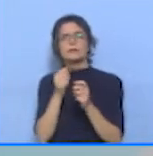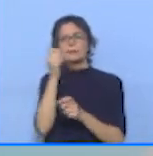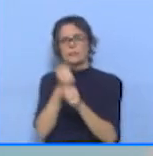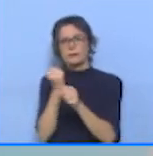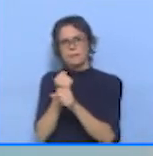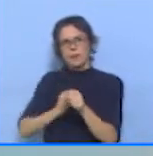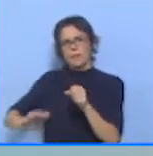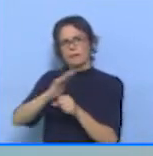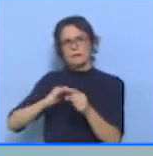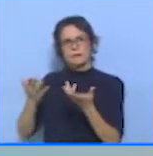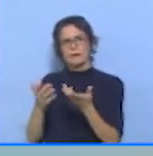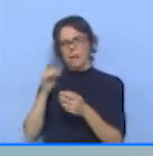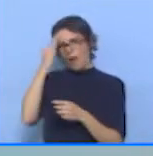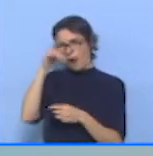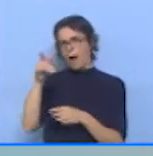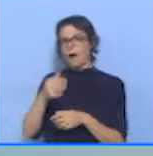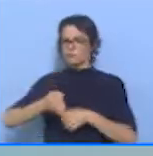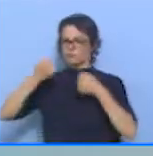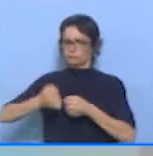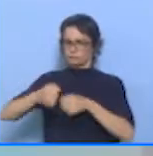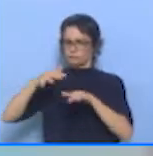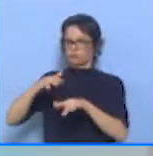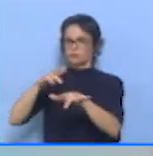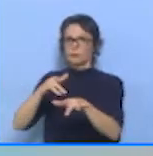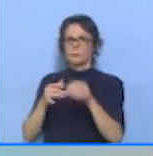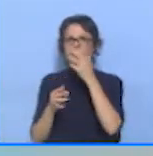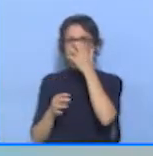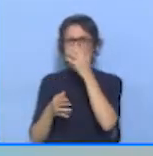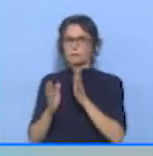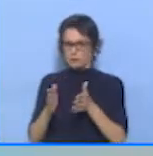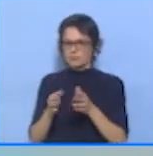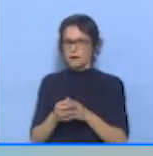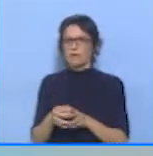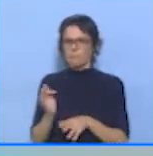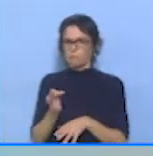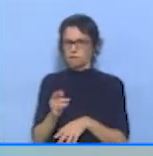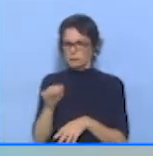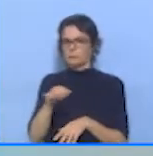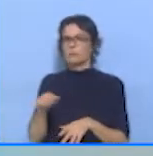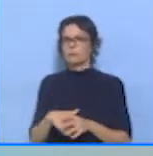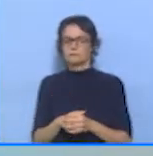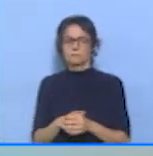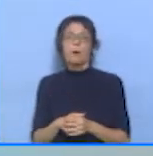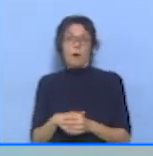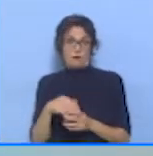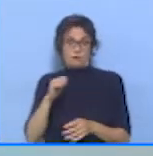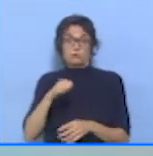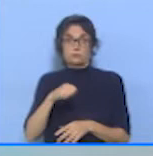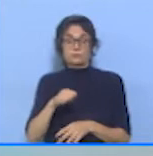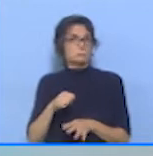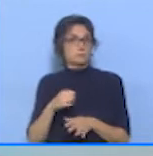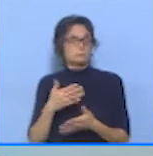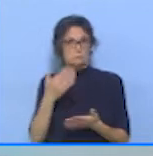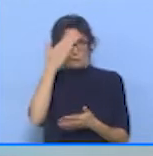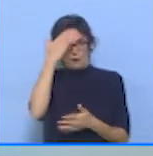pena estas manifestações, Francisco? Sem dúvida que vale a pena, porque, pelo que vimos,